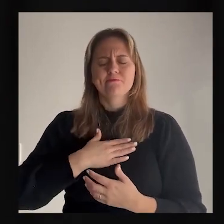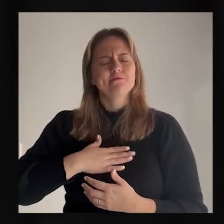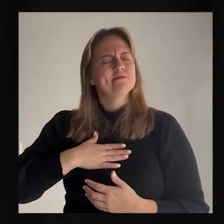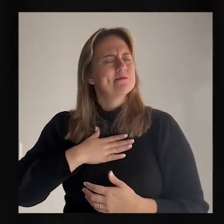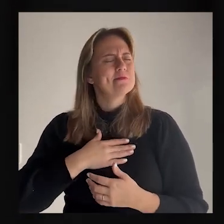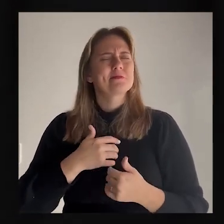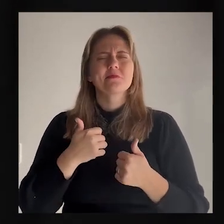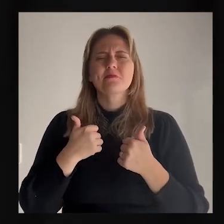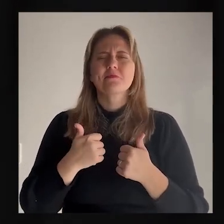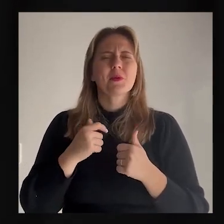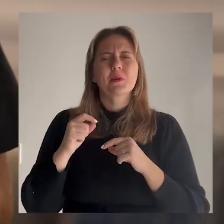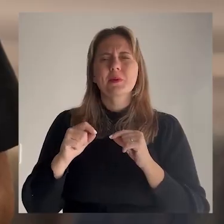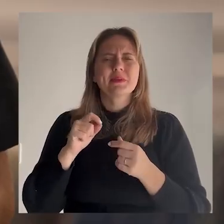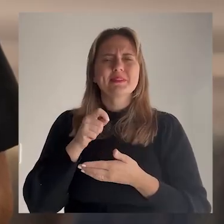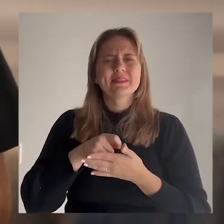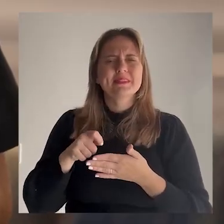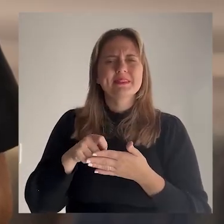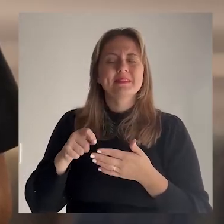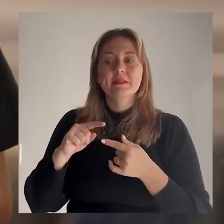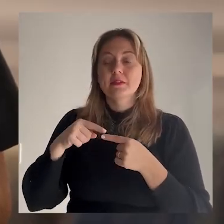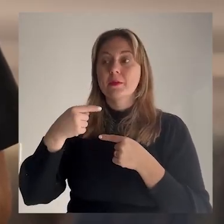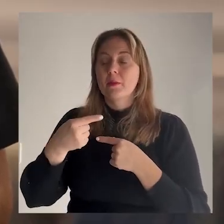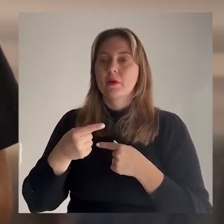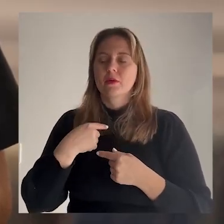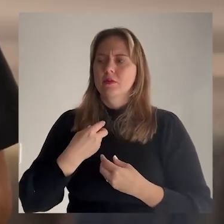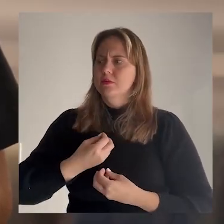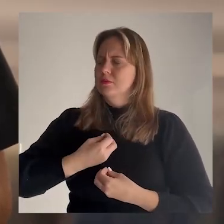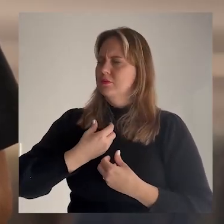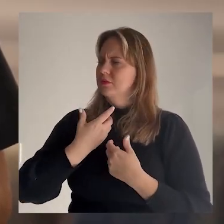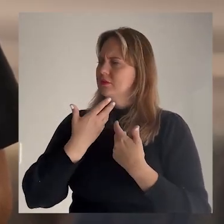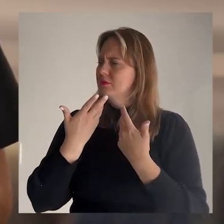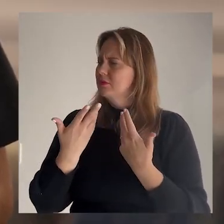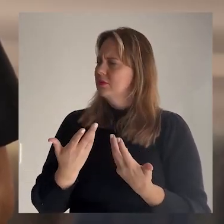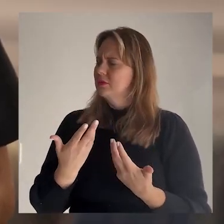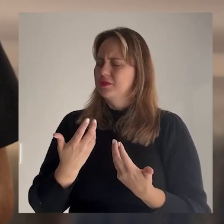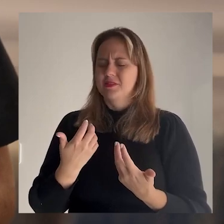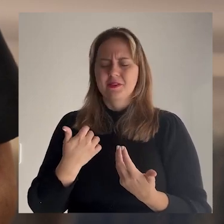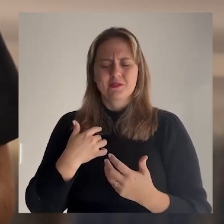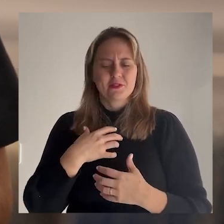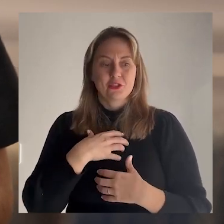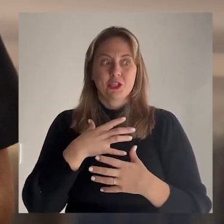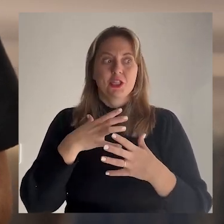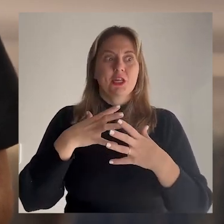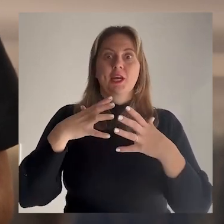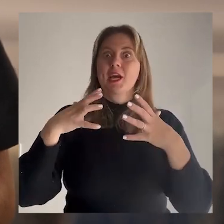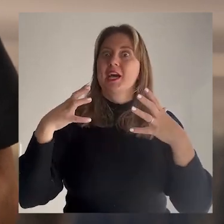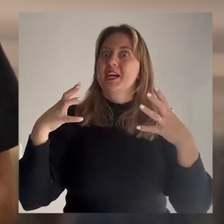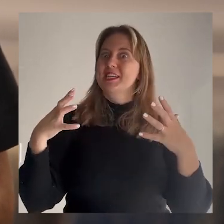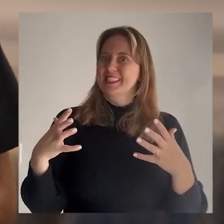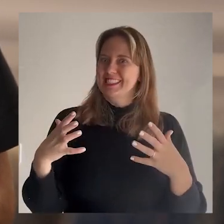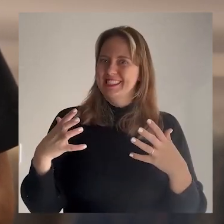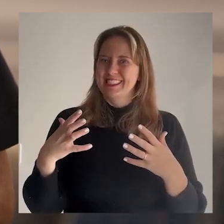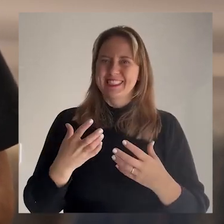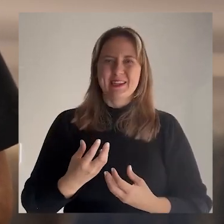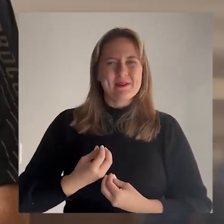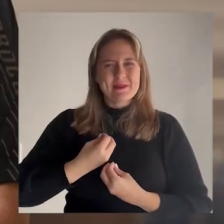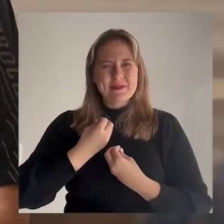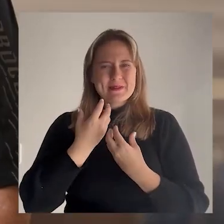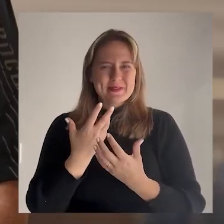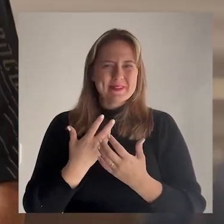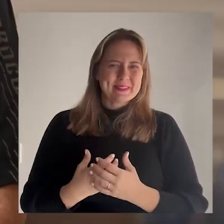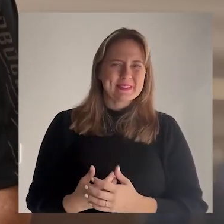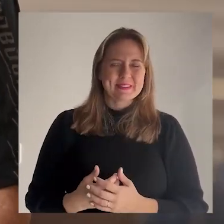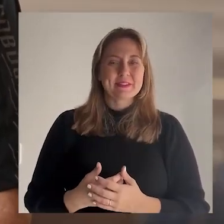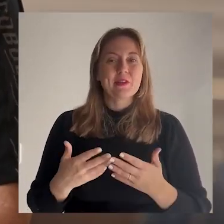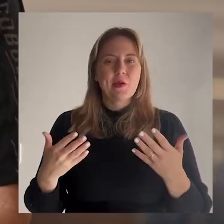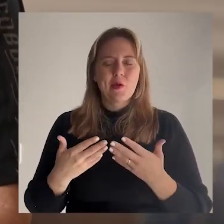estava escrevendo e depois, quando eu compus, eu me senti grande compondo. Me